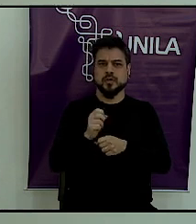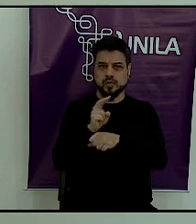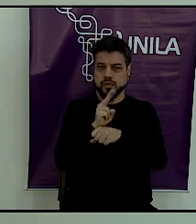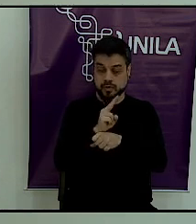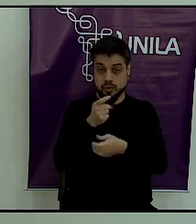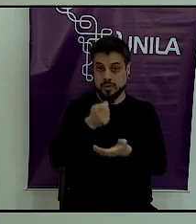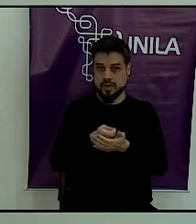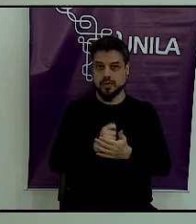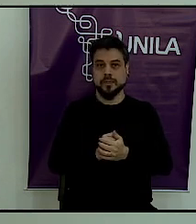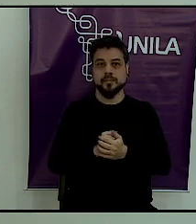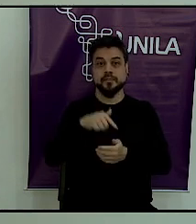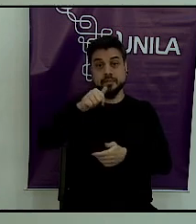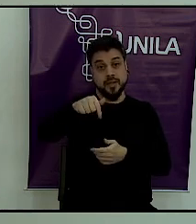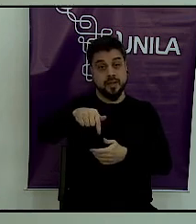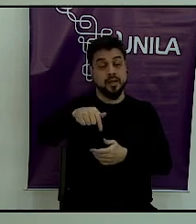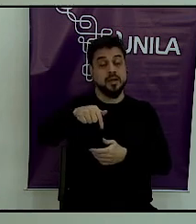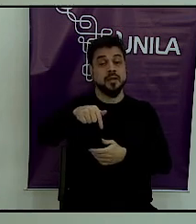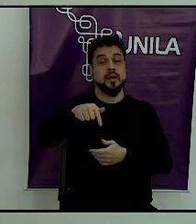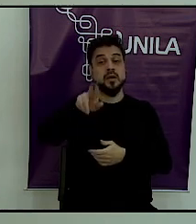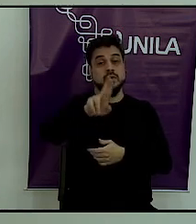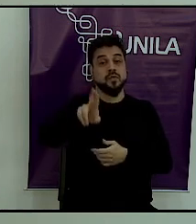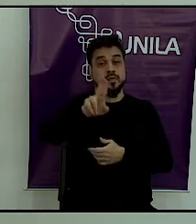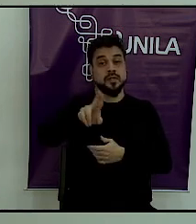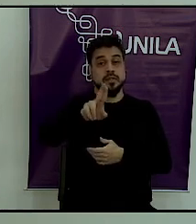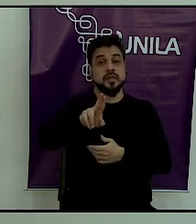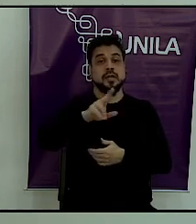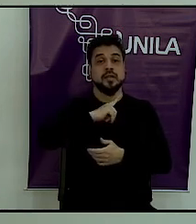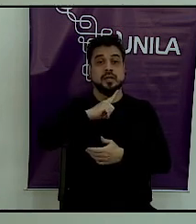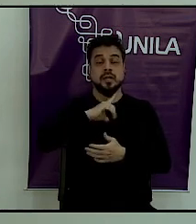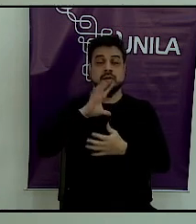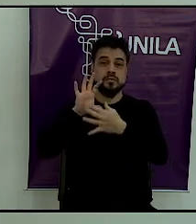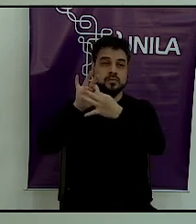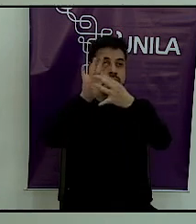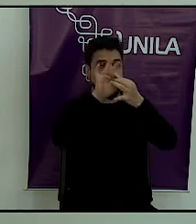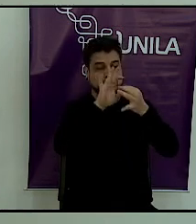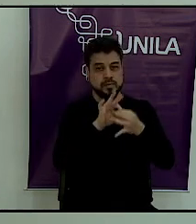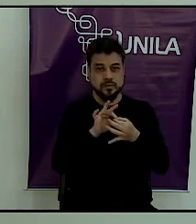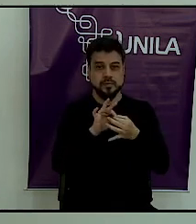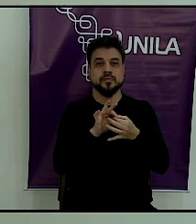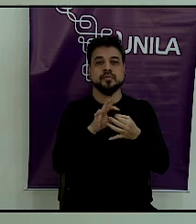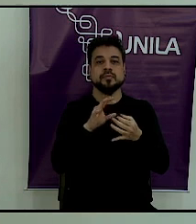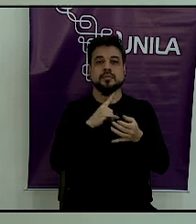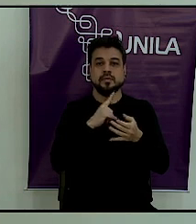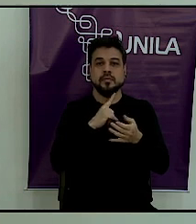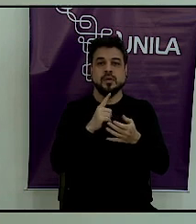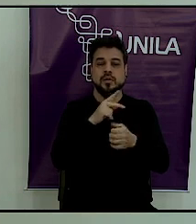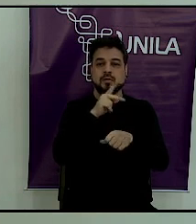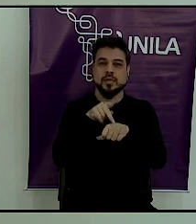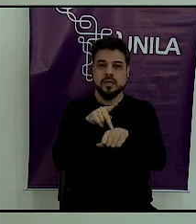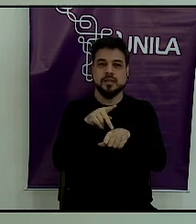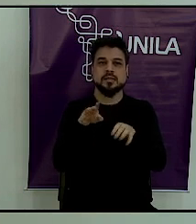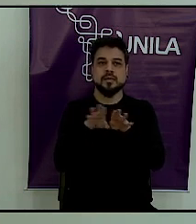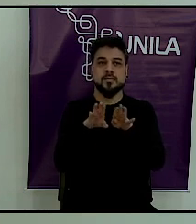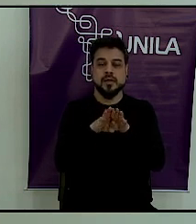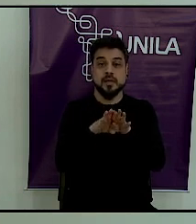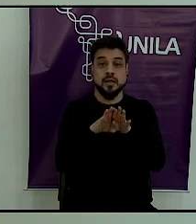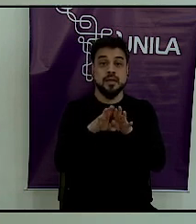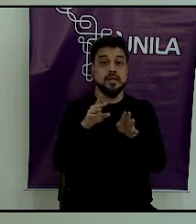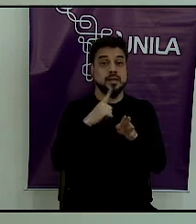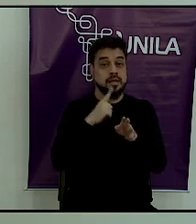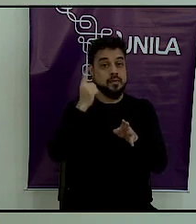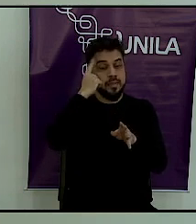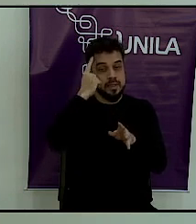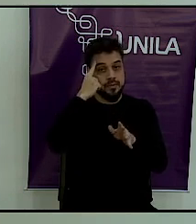uma universidade com vocação integradora, com vocação inclusiva, e